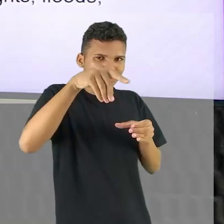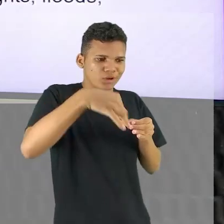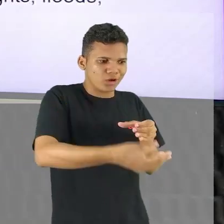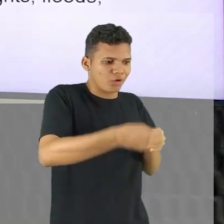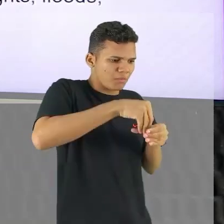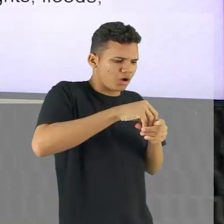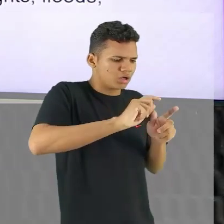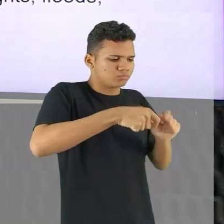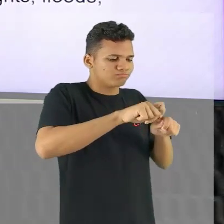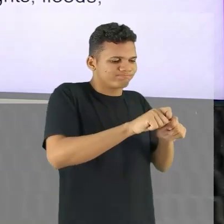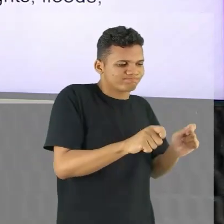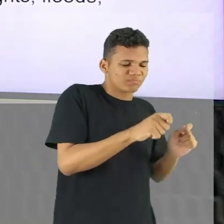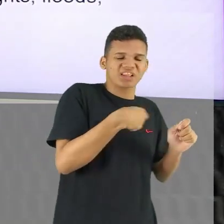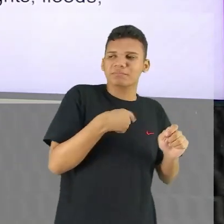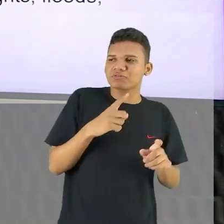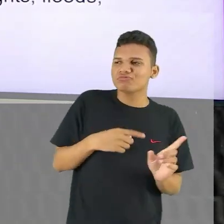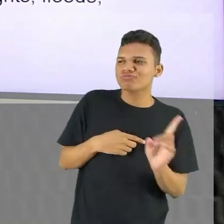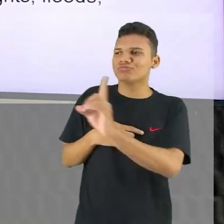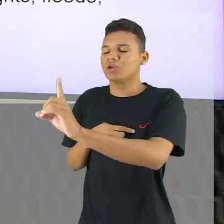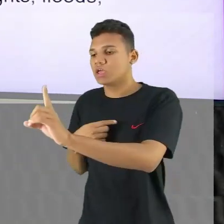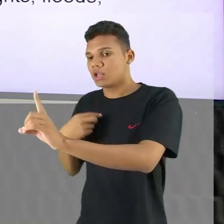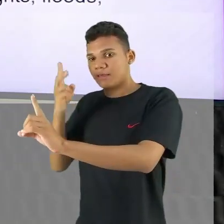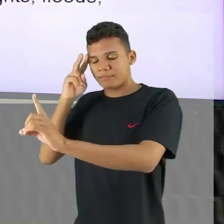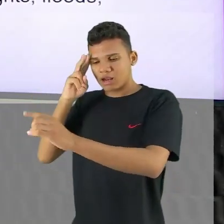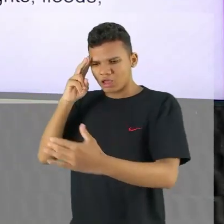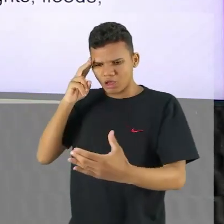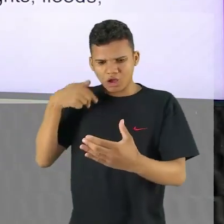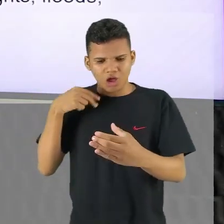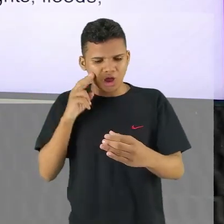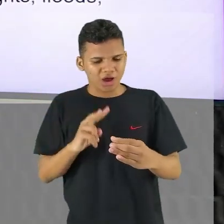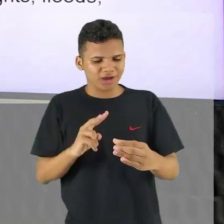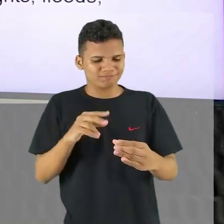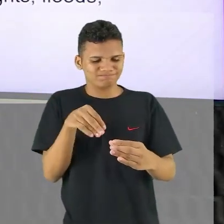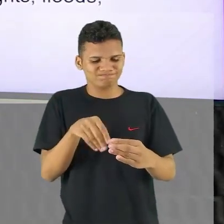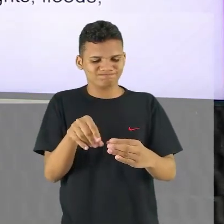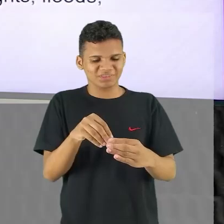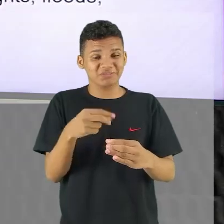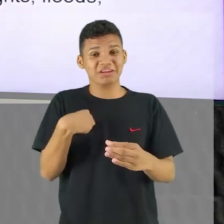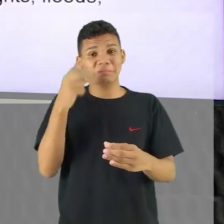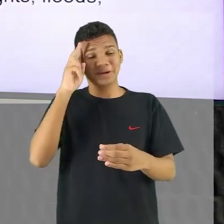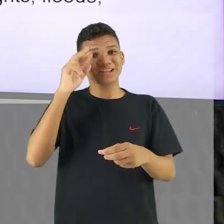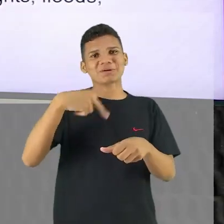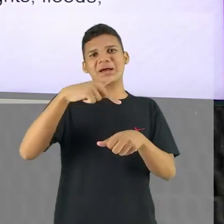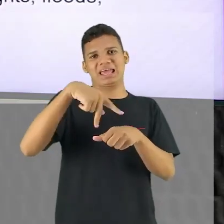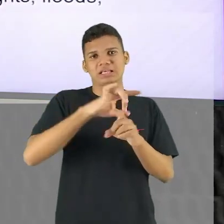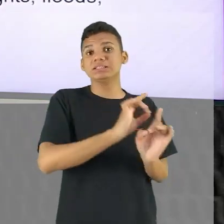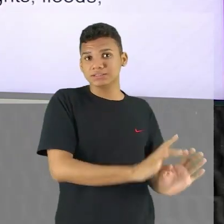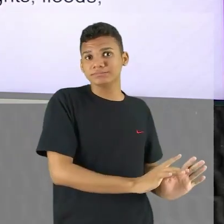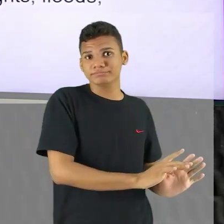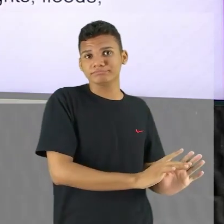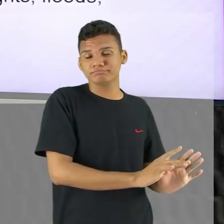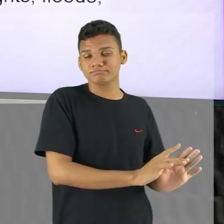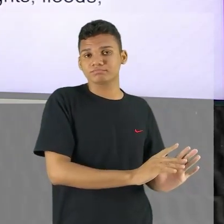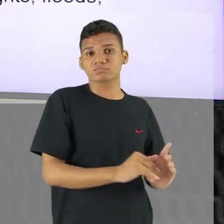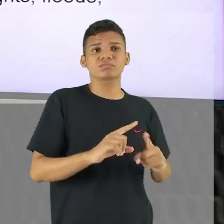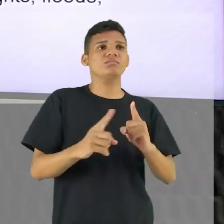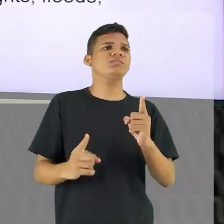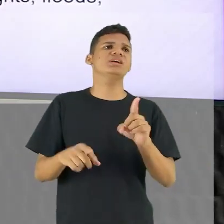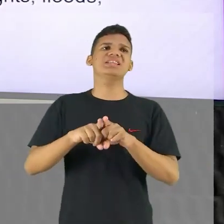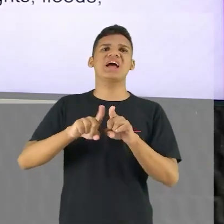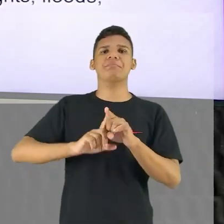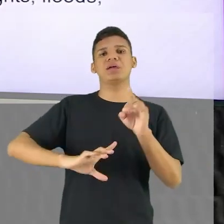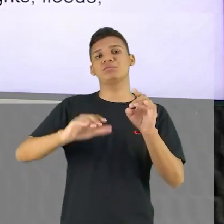tinham. Um lar que talvez vá desaparecer, né? Ou que nunca vai desaparecer no coração